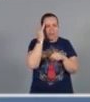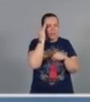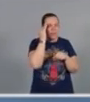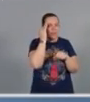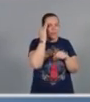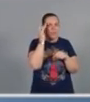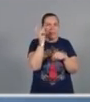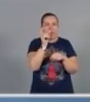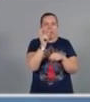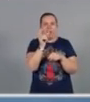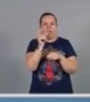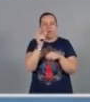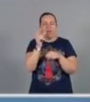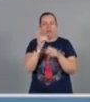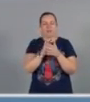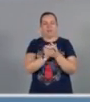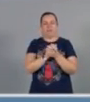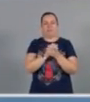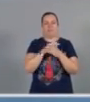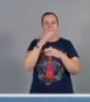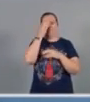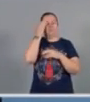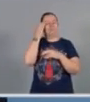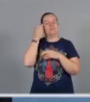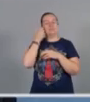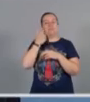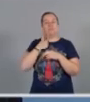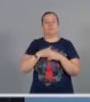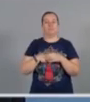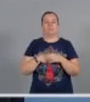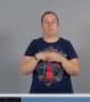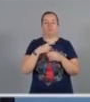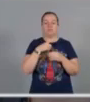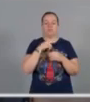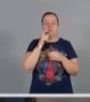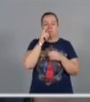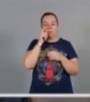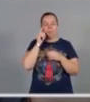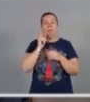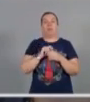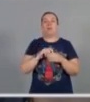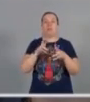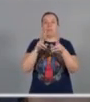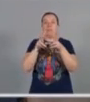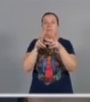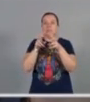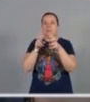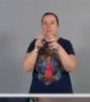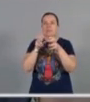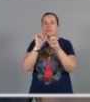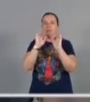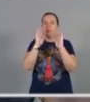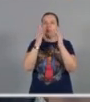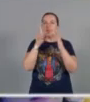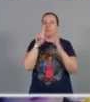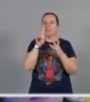eu tenho uma frase ali e se percebia que quando ele nos falava nos